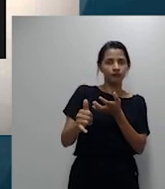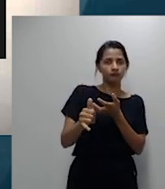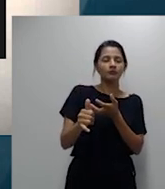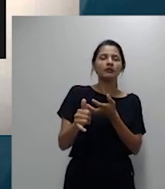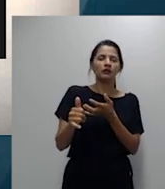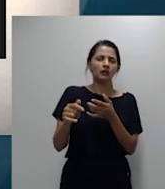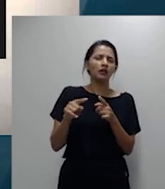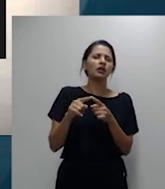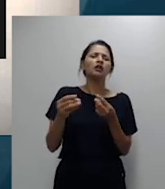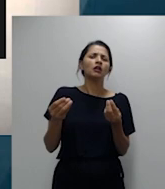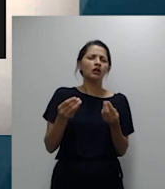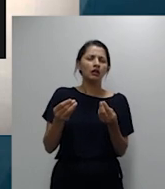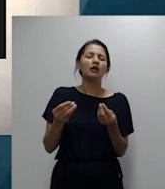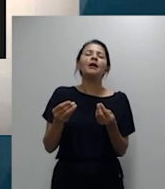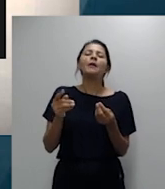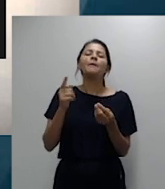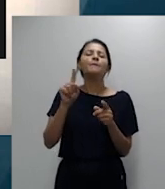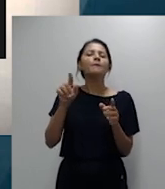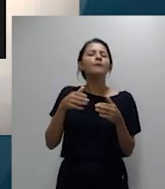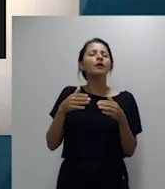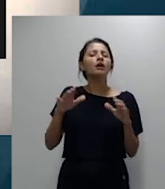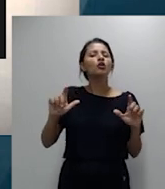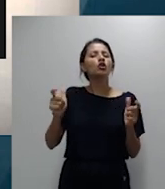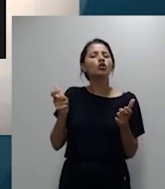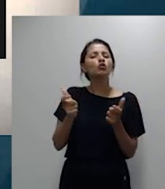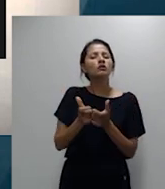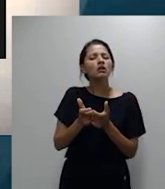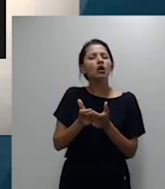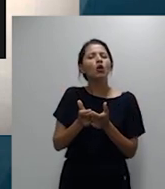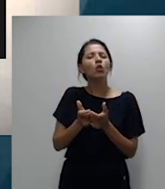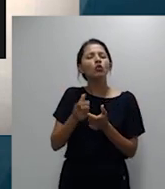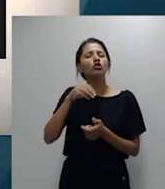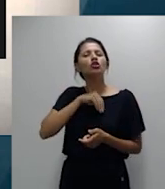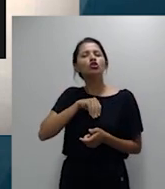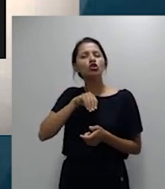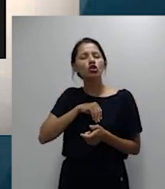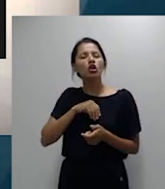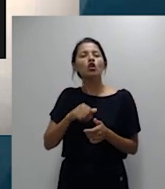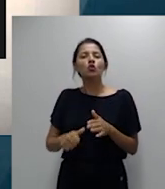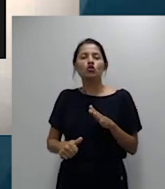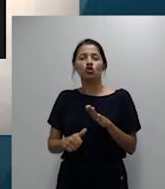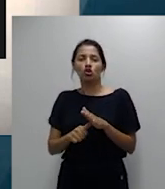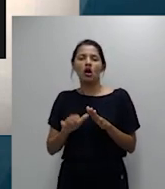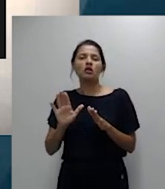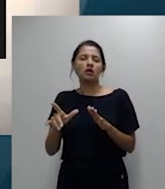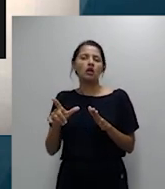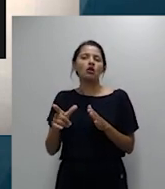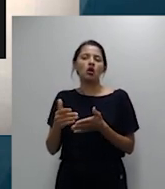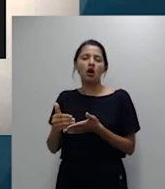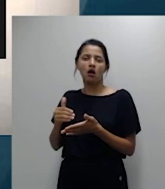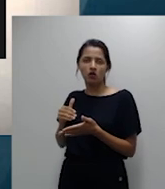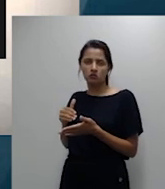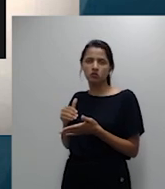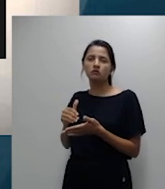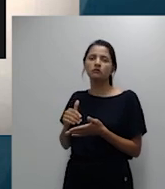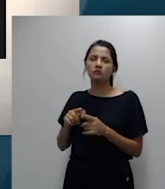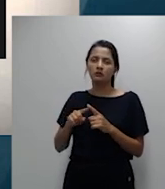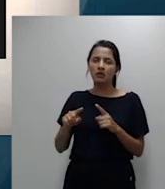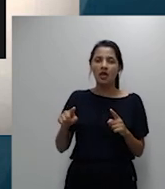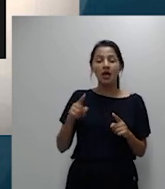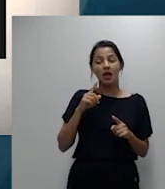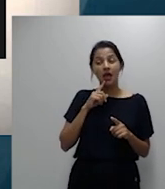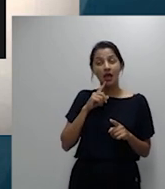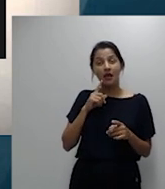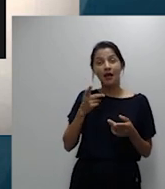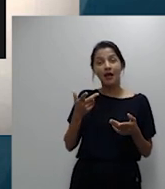presidiário pela redução dos honorários fixados na origem a estar onde recorre tão somente